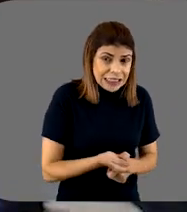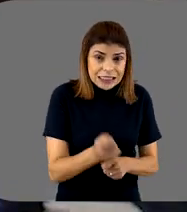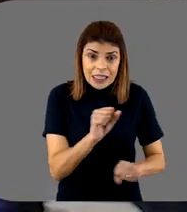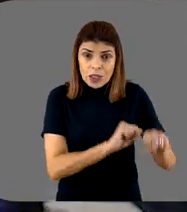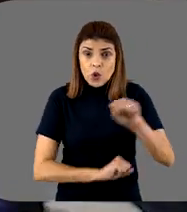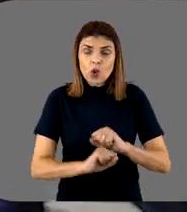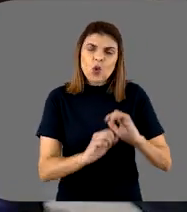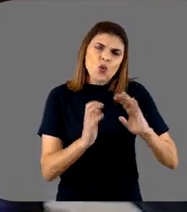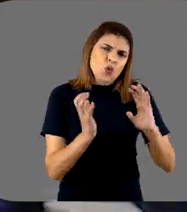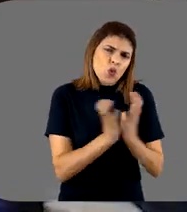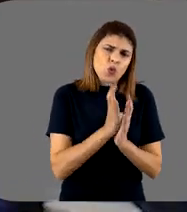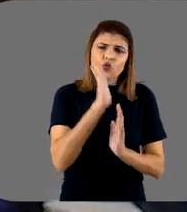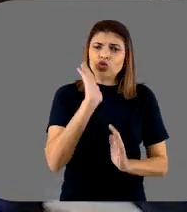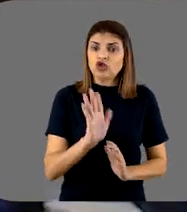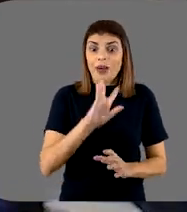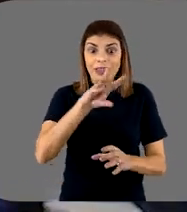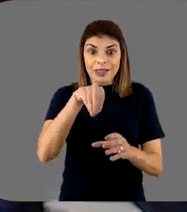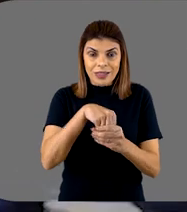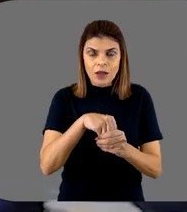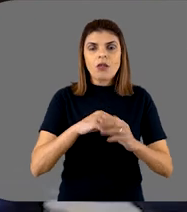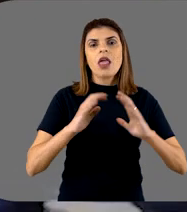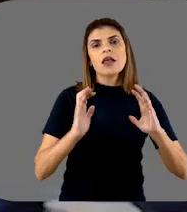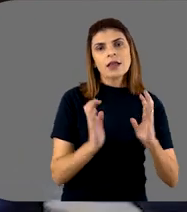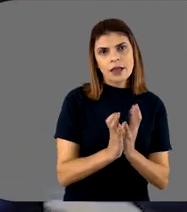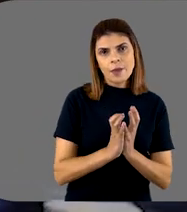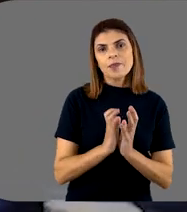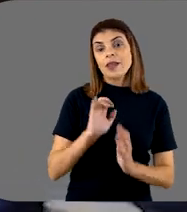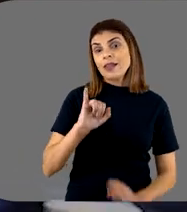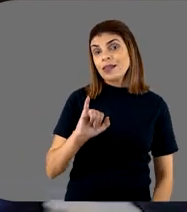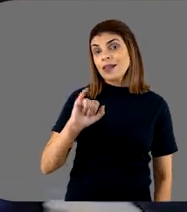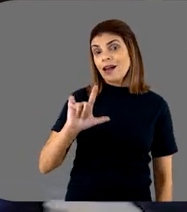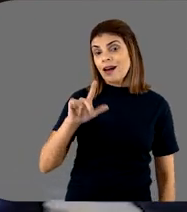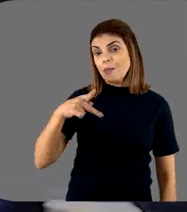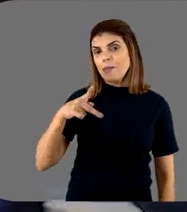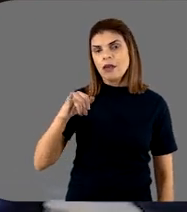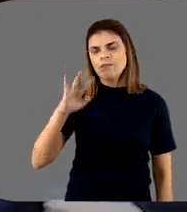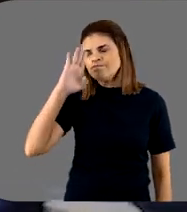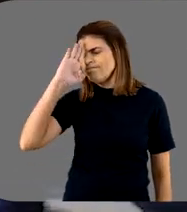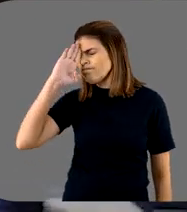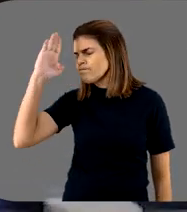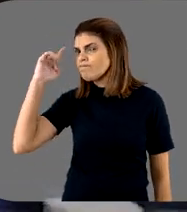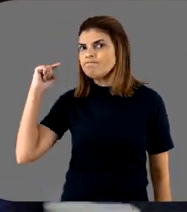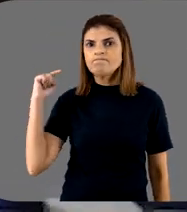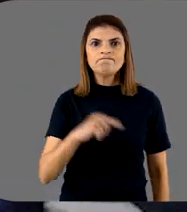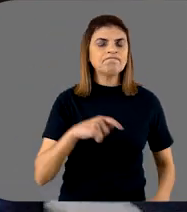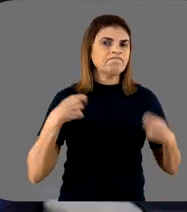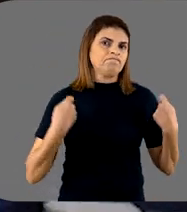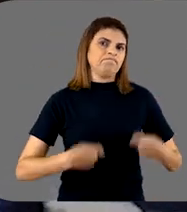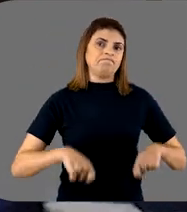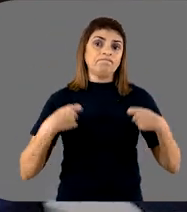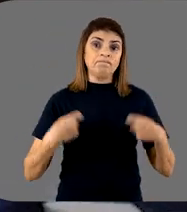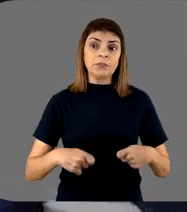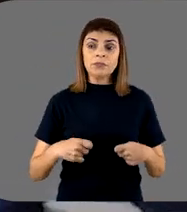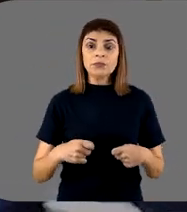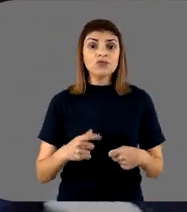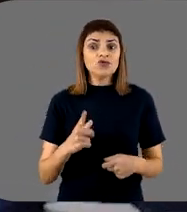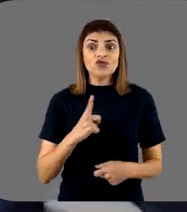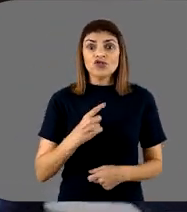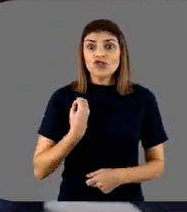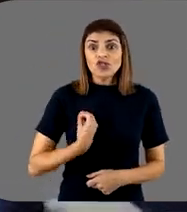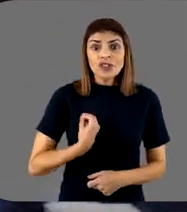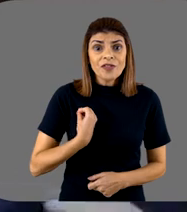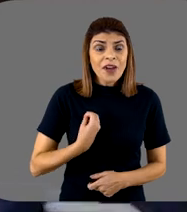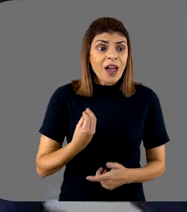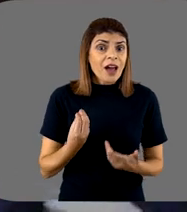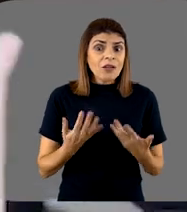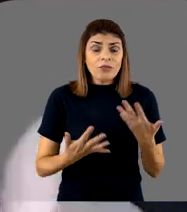a uma um grupo né dentro da equipe da ilpi absolutamente fundamental para ilpi eles